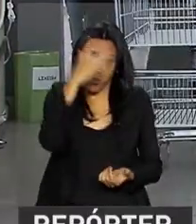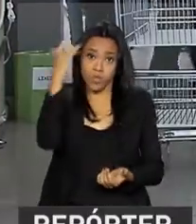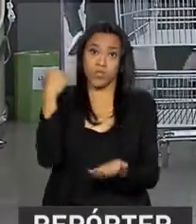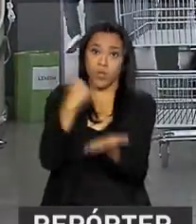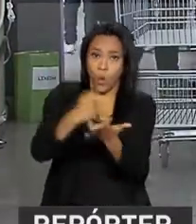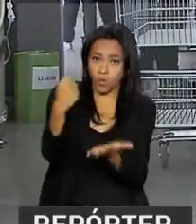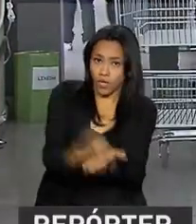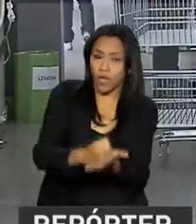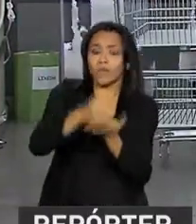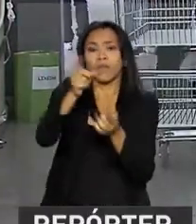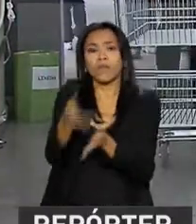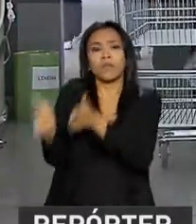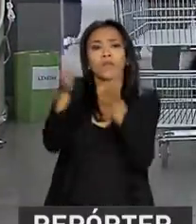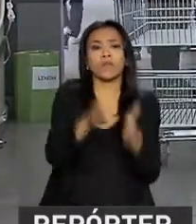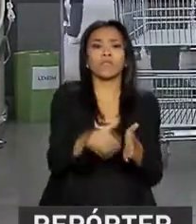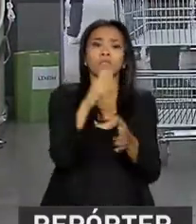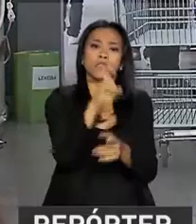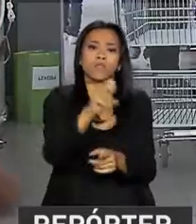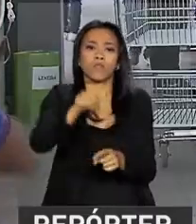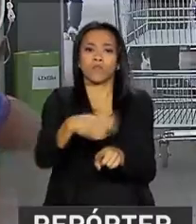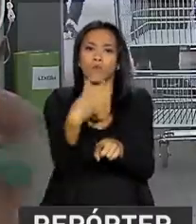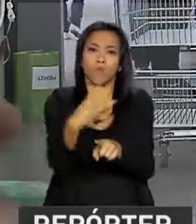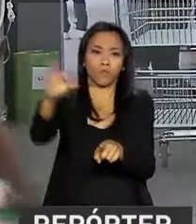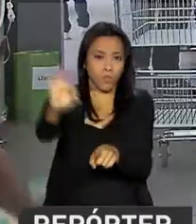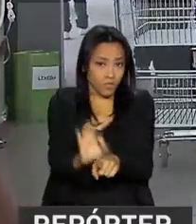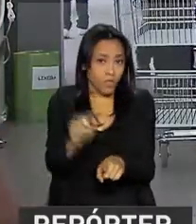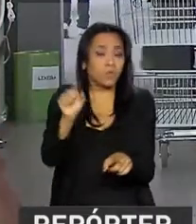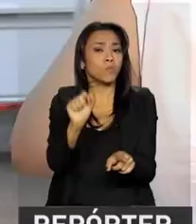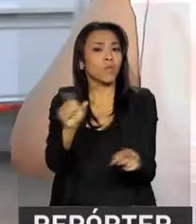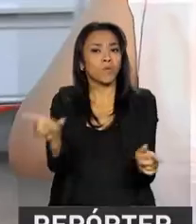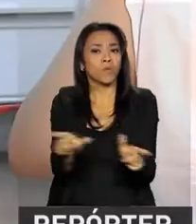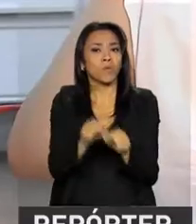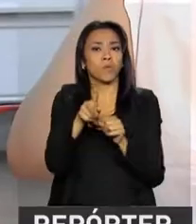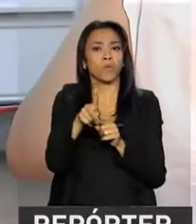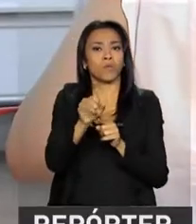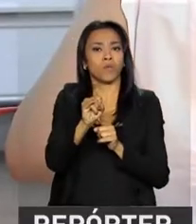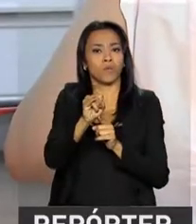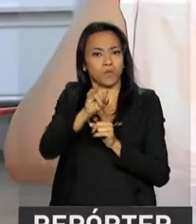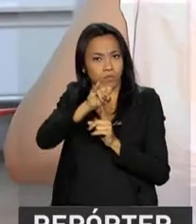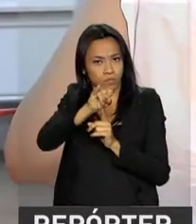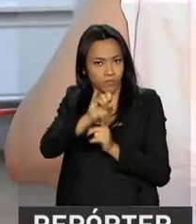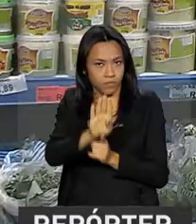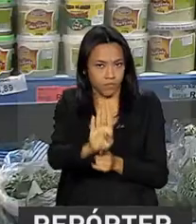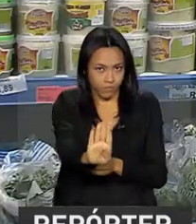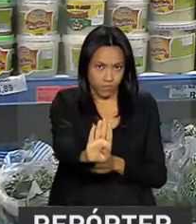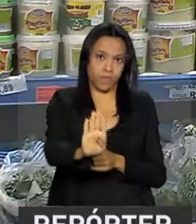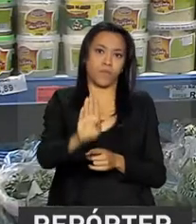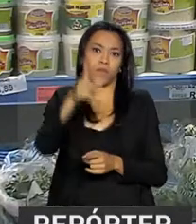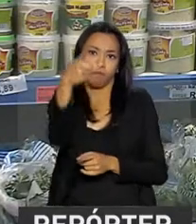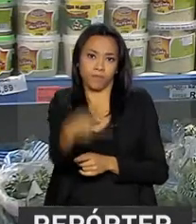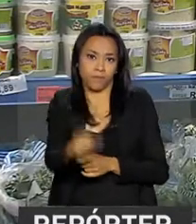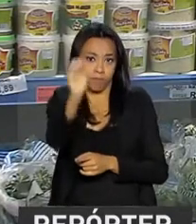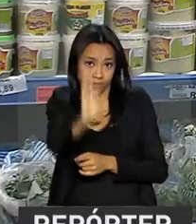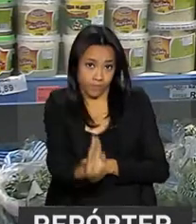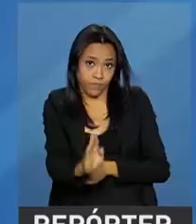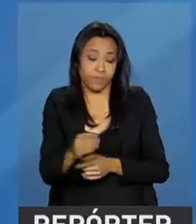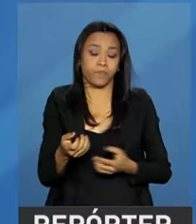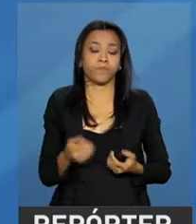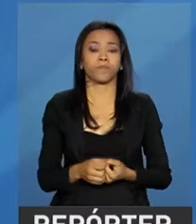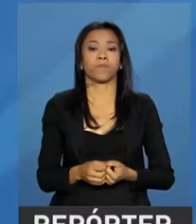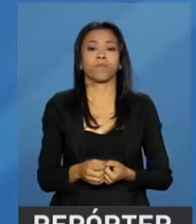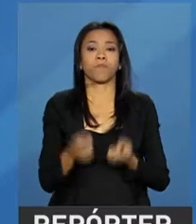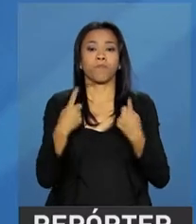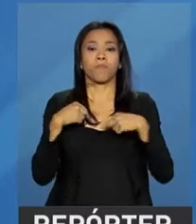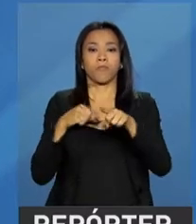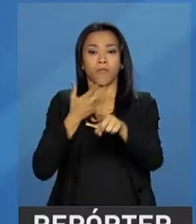responde por 5,4 por cento do produto interno bruto a soma de todas as riquezas produzidas pelo país